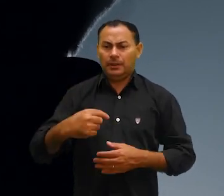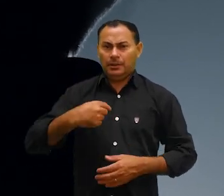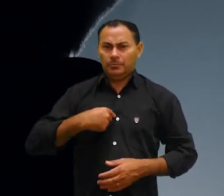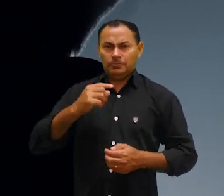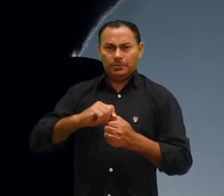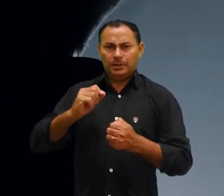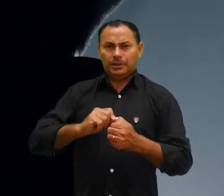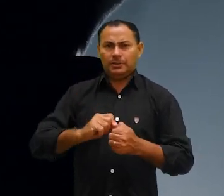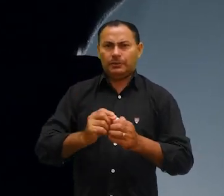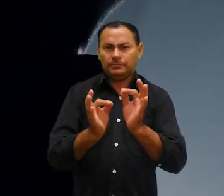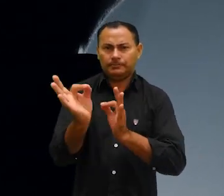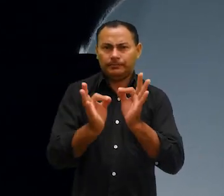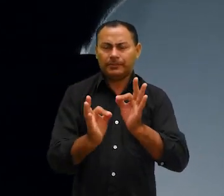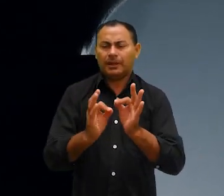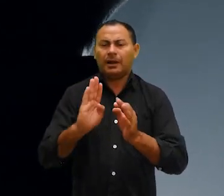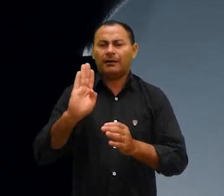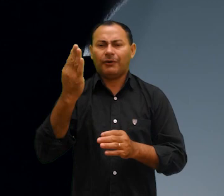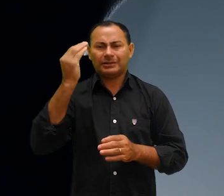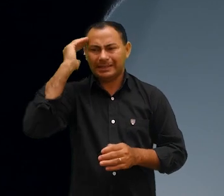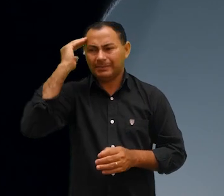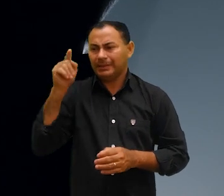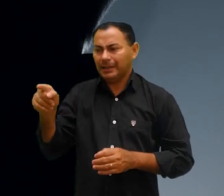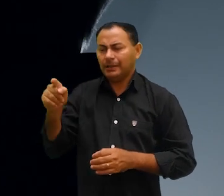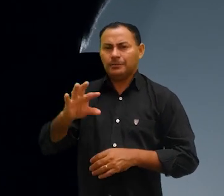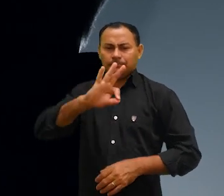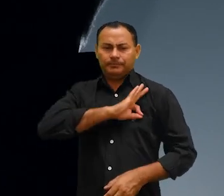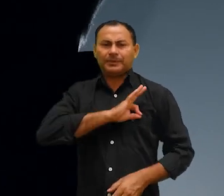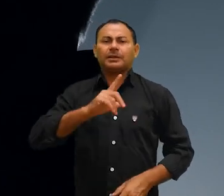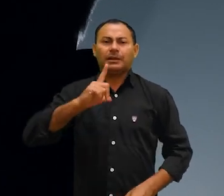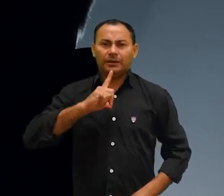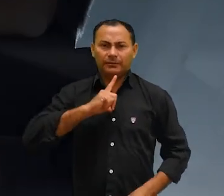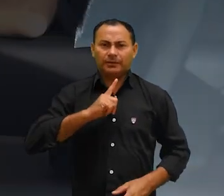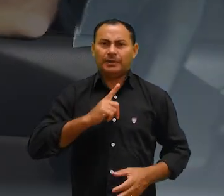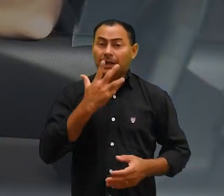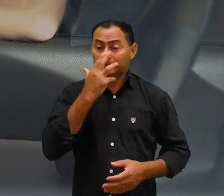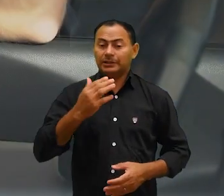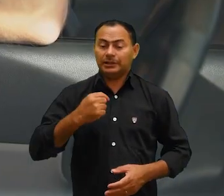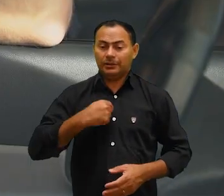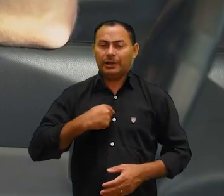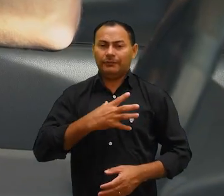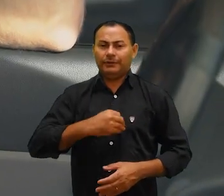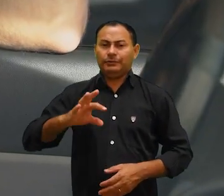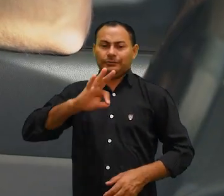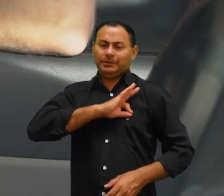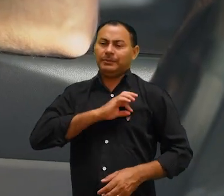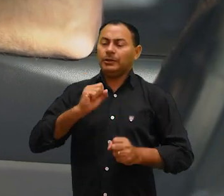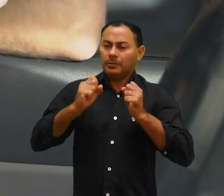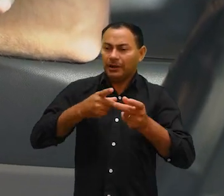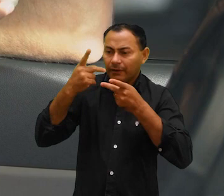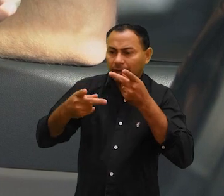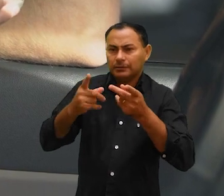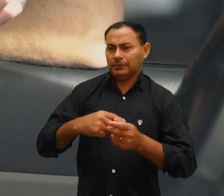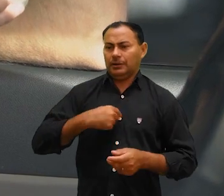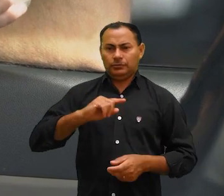que eu fiz foi não corrigir a falsa impressão que aquele policial teve. Eu deveria ter corrigido, eu deveria